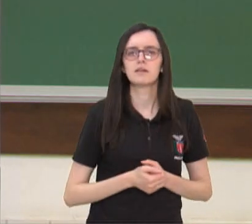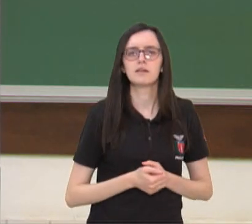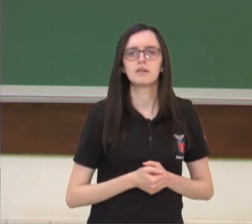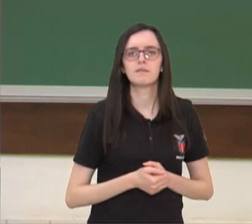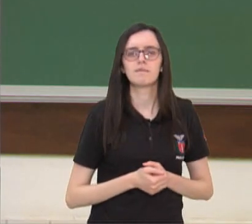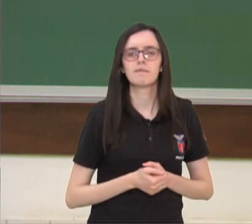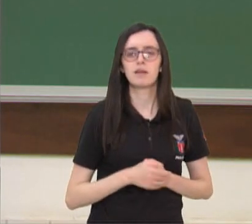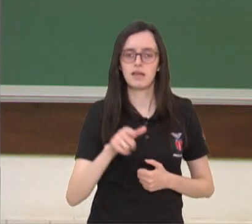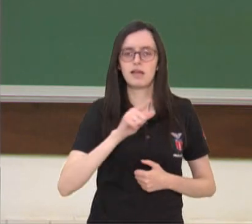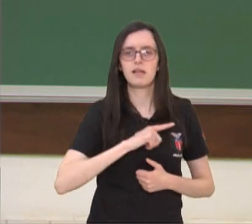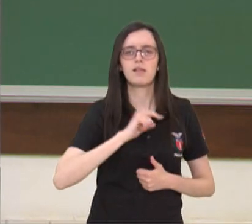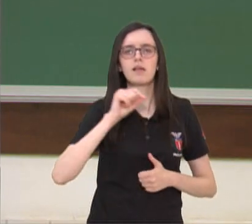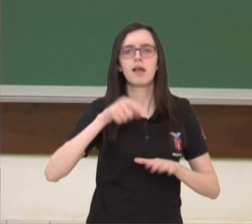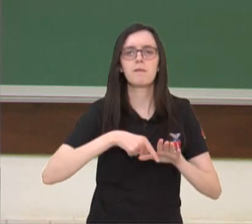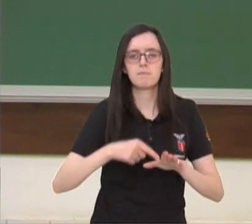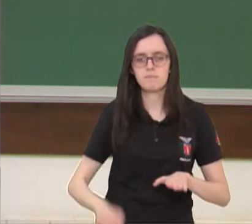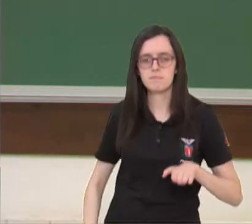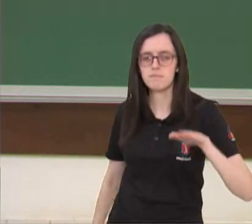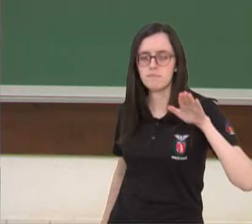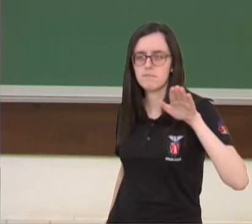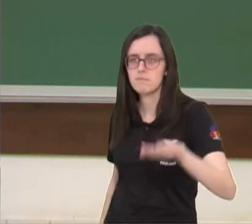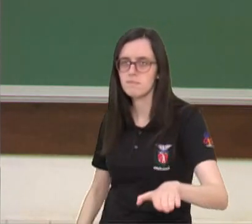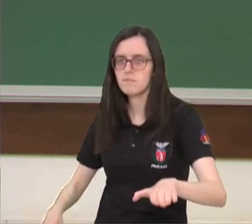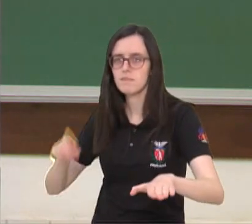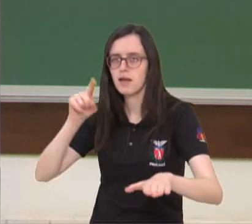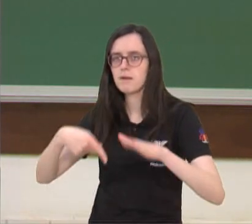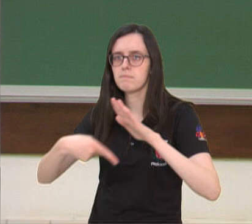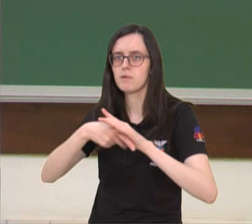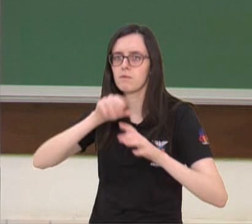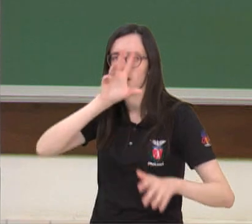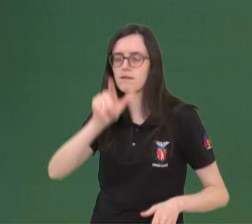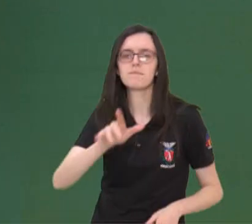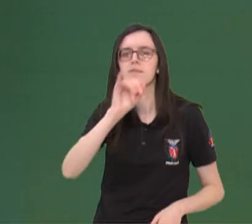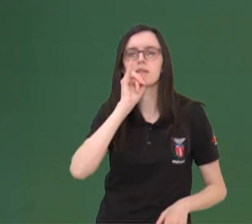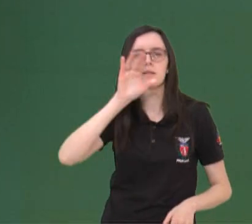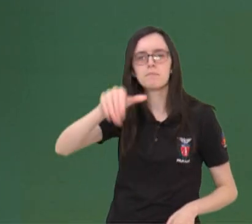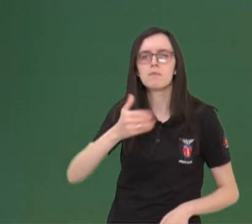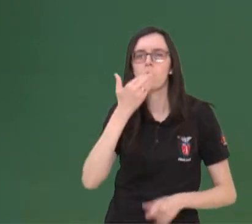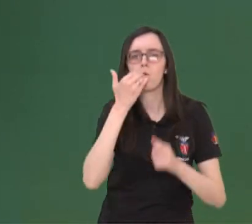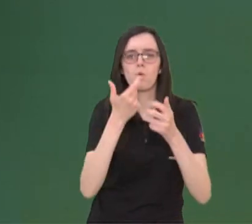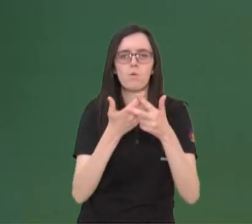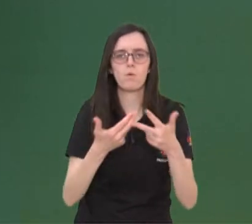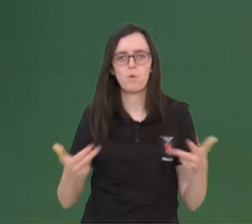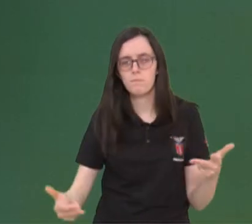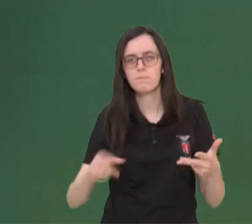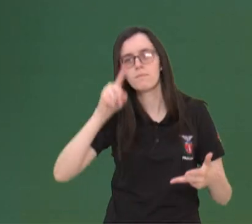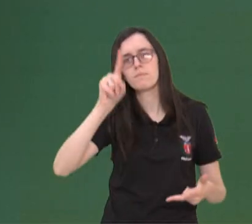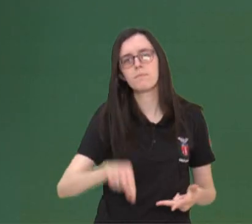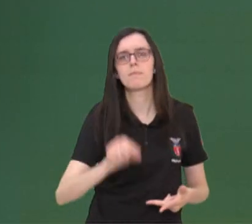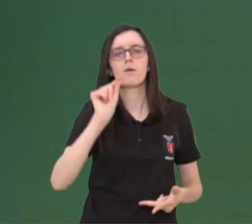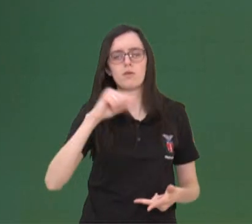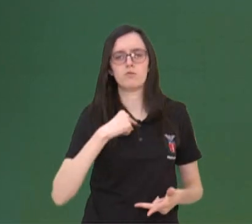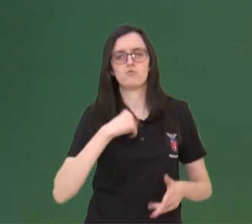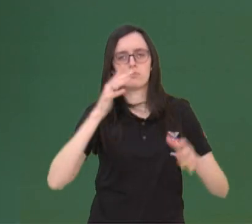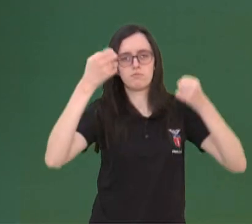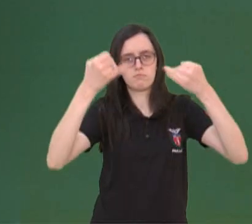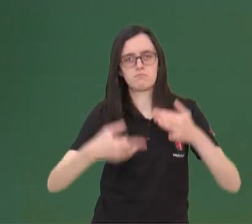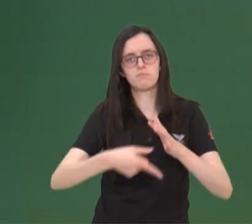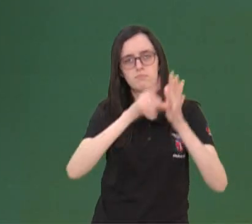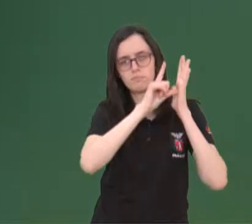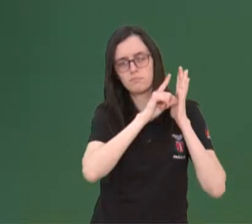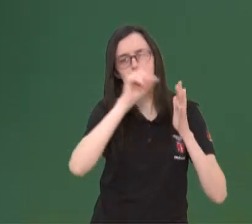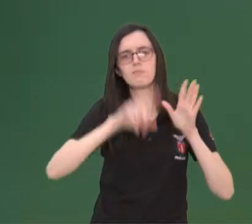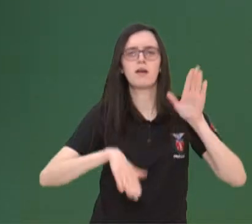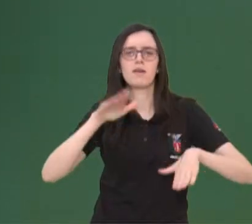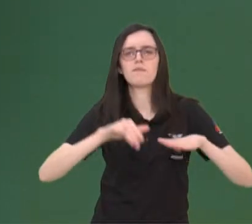tem aí um pezinho dentro da África. Se eu pego, por exemplo, a culinária, né, que eu citei também anteriormente, de repente